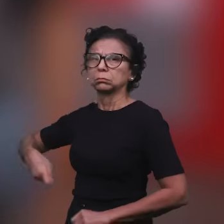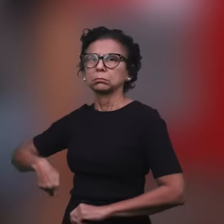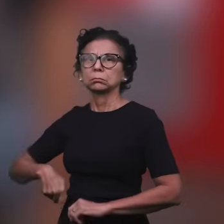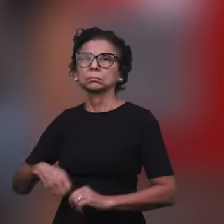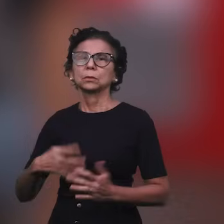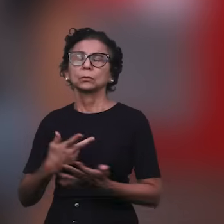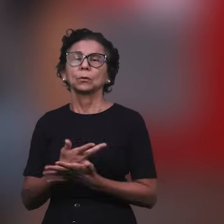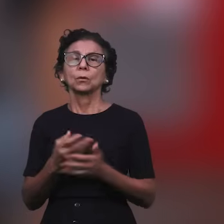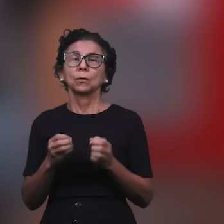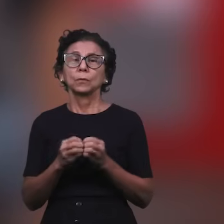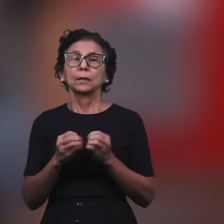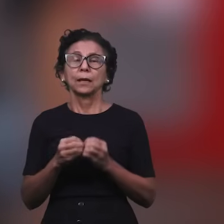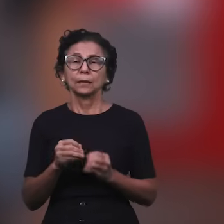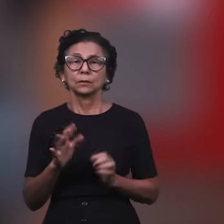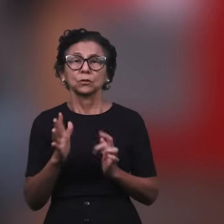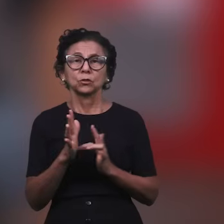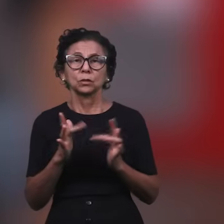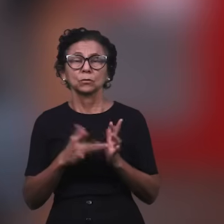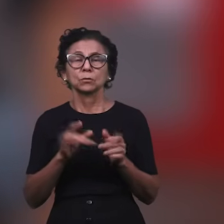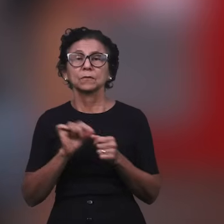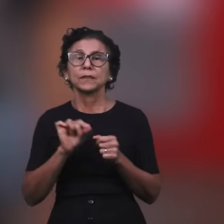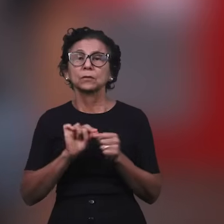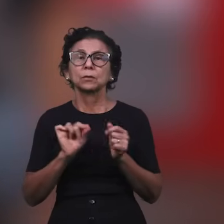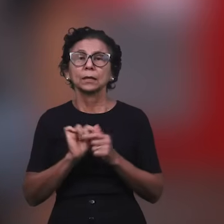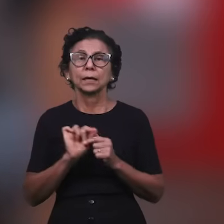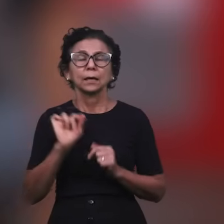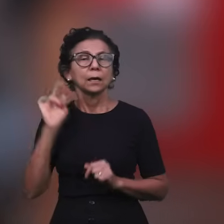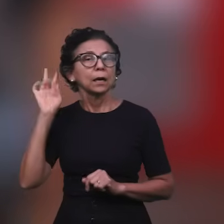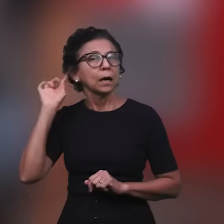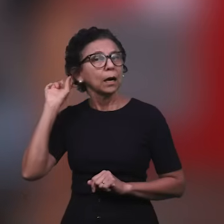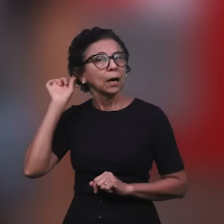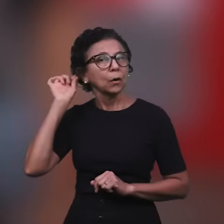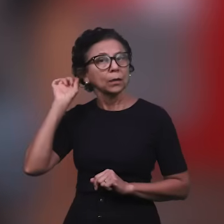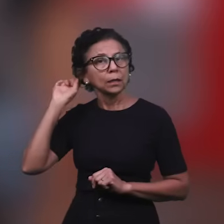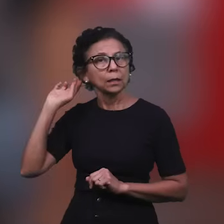foi lá e colocou no lugar, curou o homem